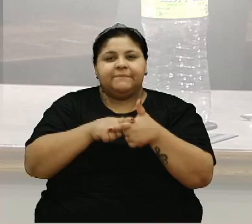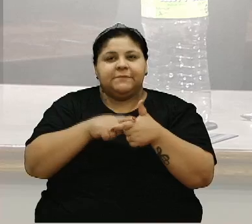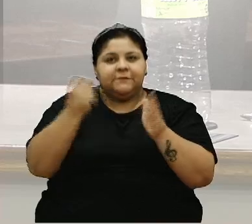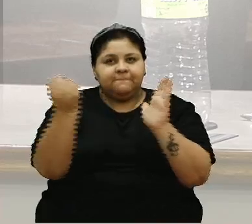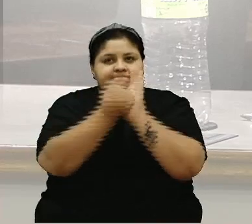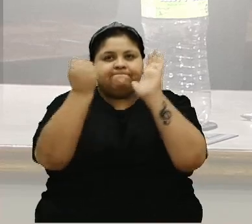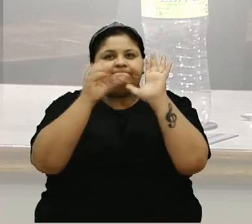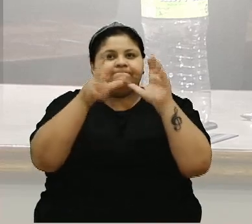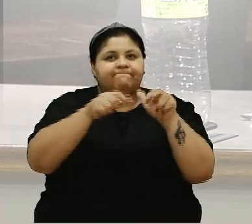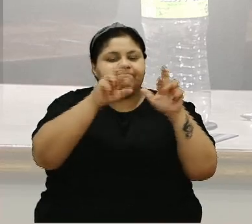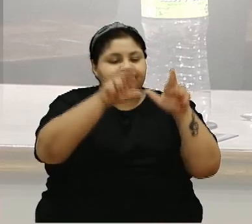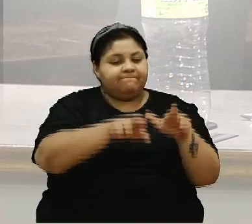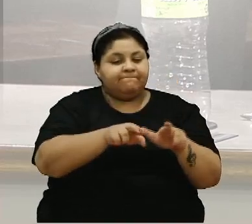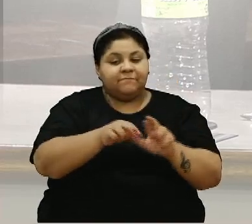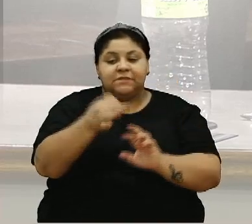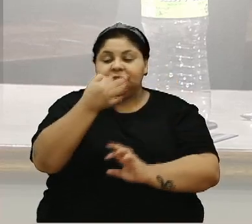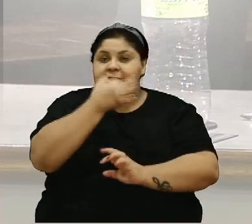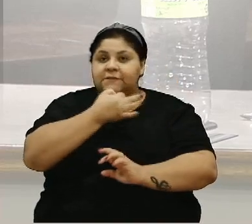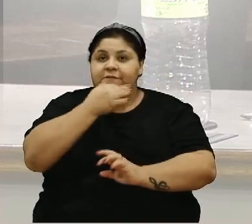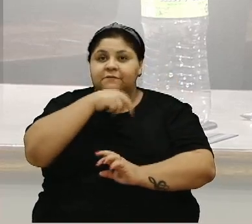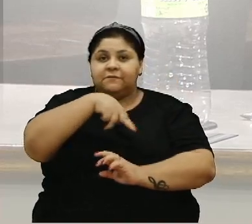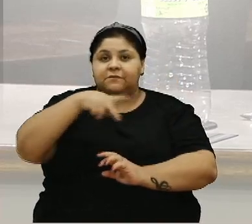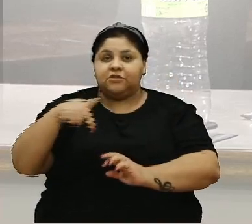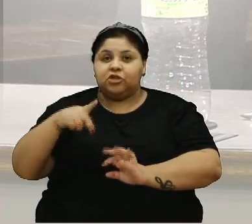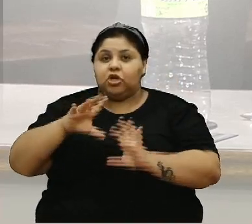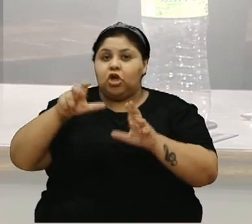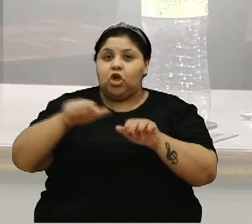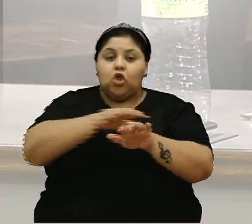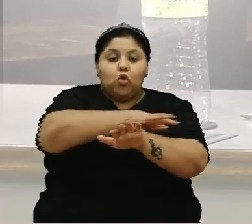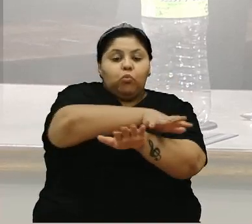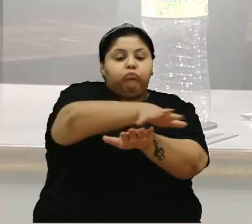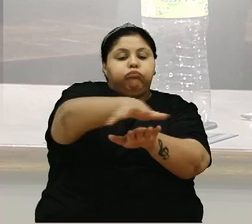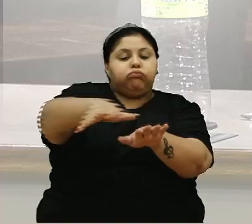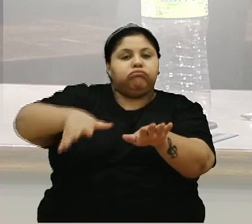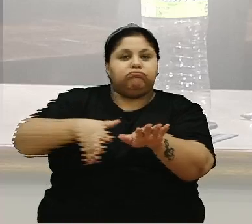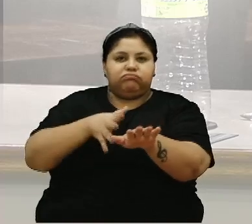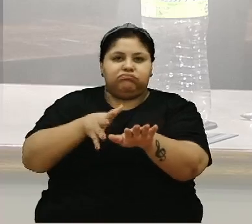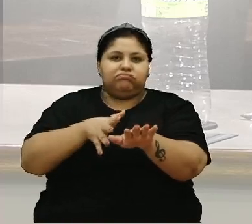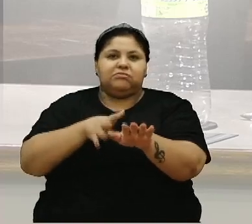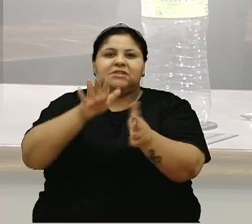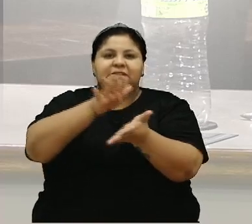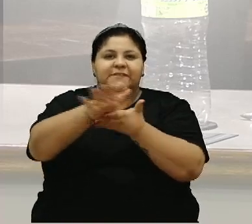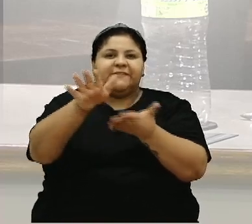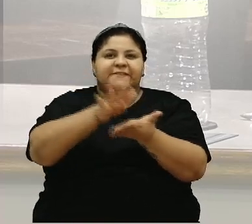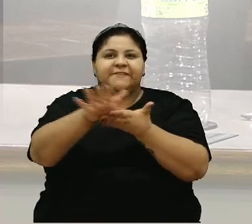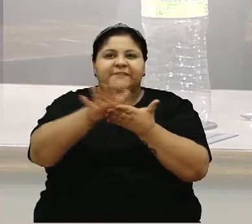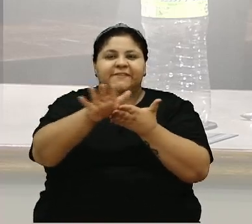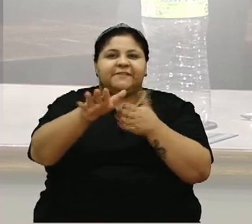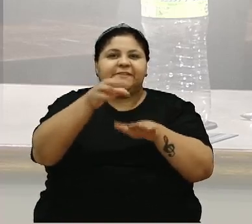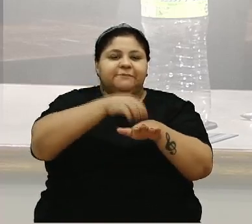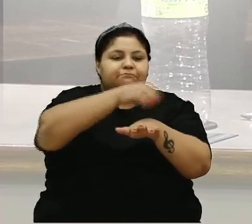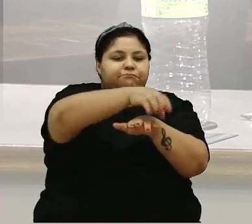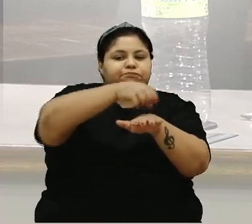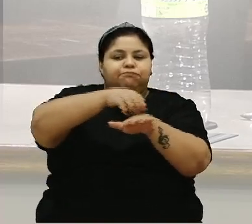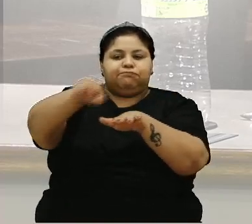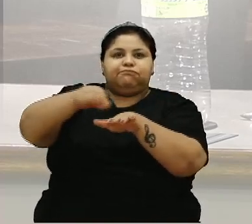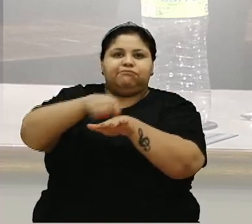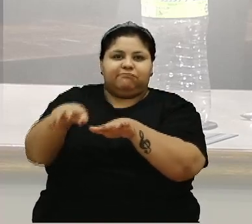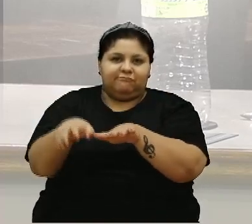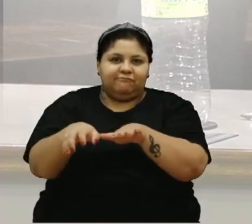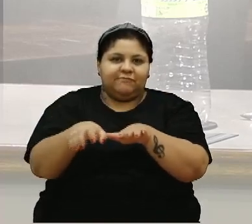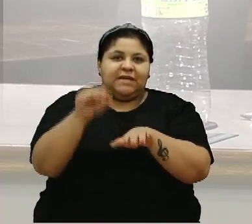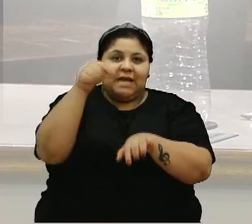somente Caxias, Nova Petrópolis, né? Mas é toda uma cadeia produtiva, escoamento de mercadorias, turismo. Foi montado